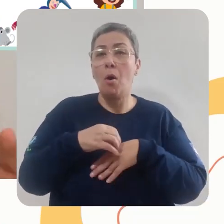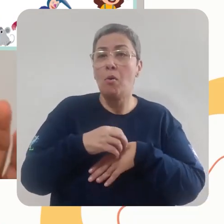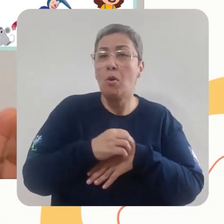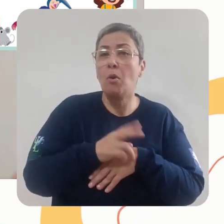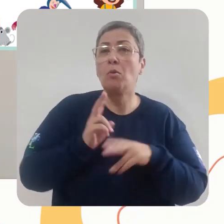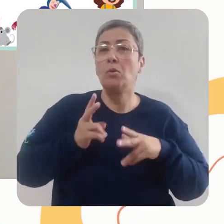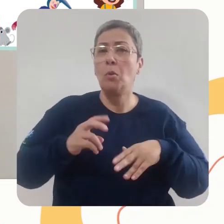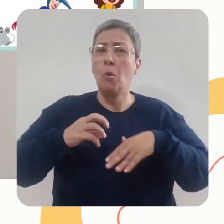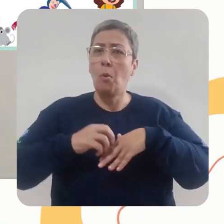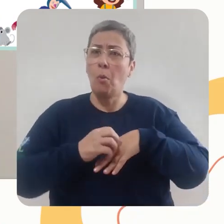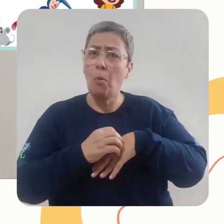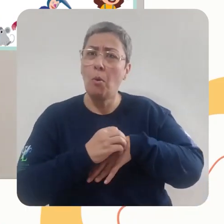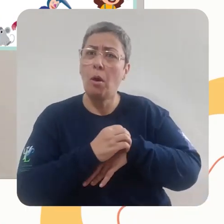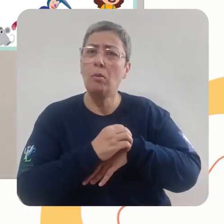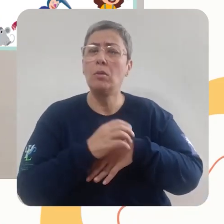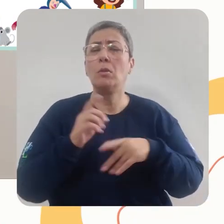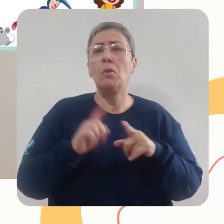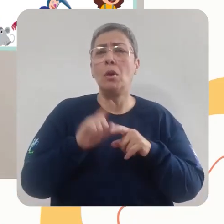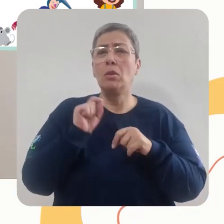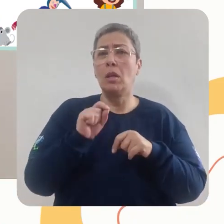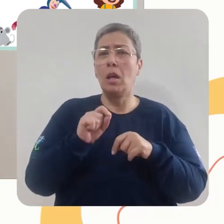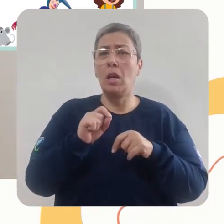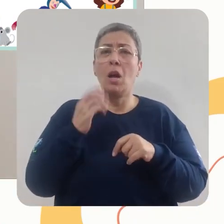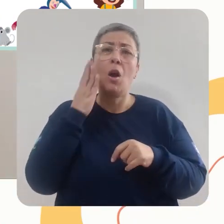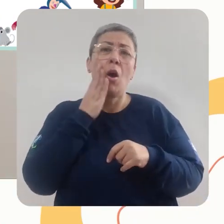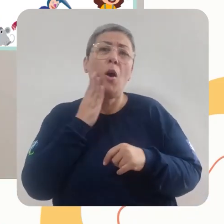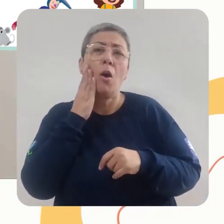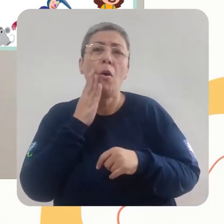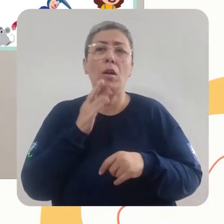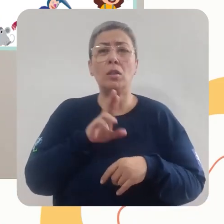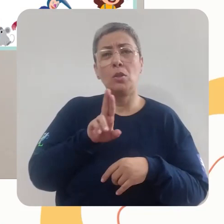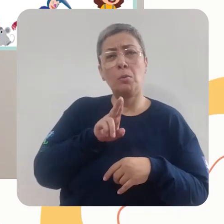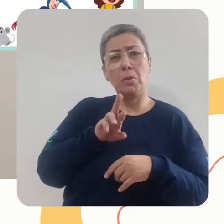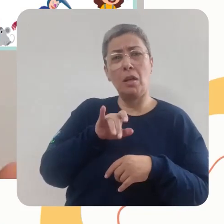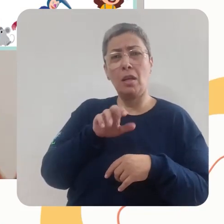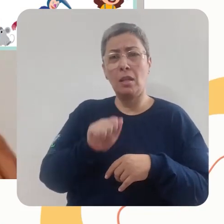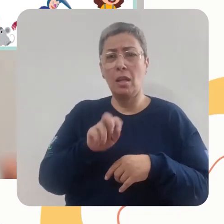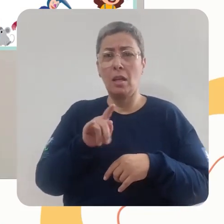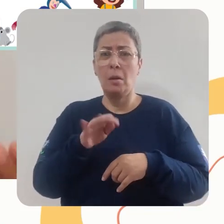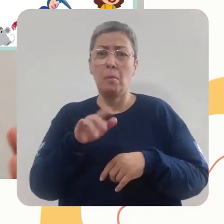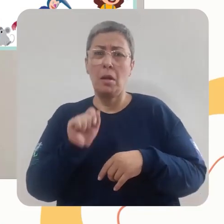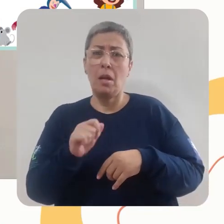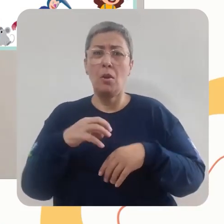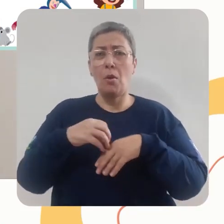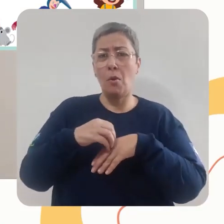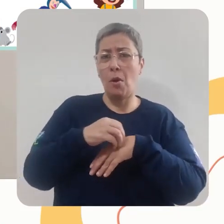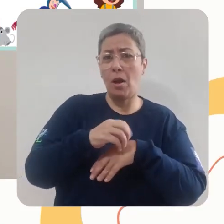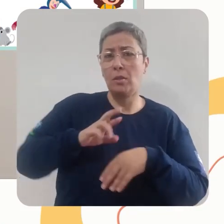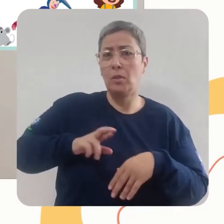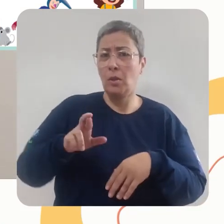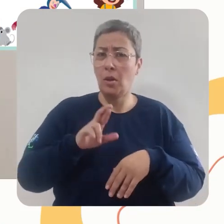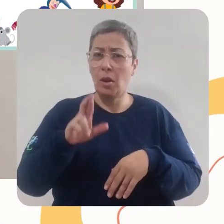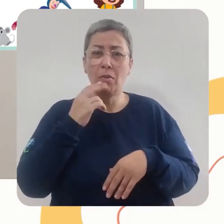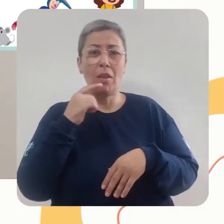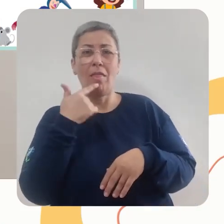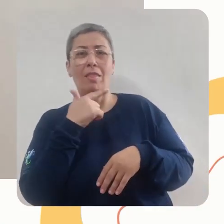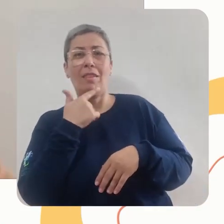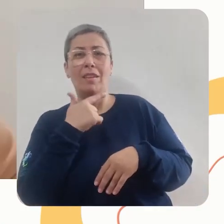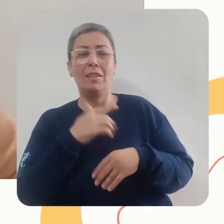roer roía. E a Rosa Rita Ramalho, do rato a roer, se